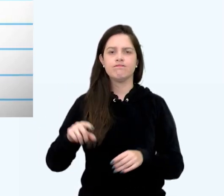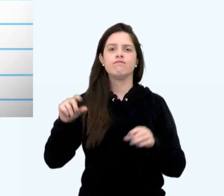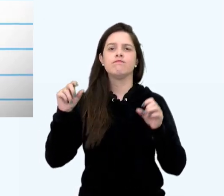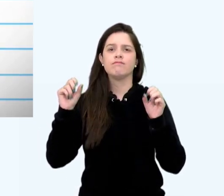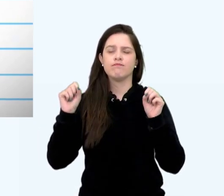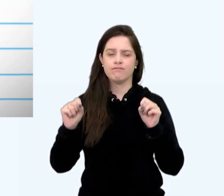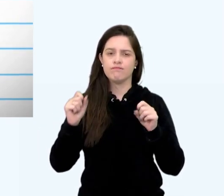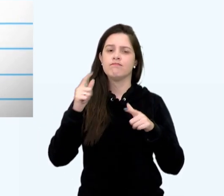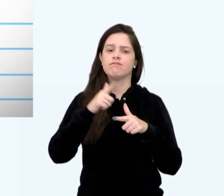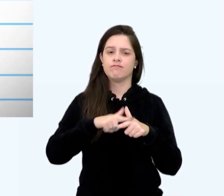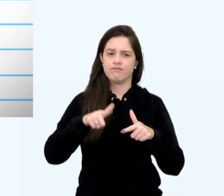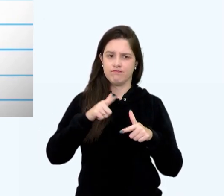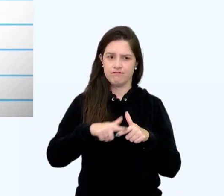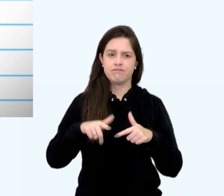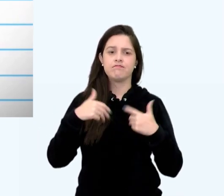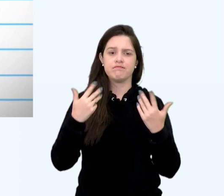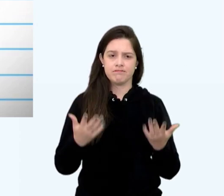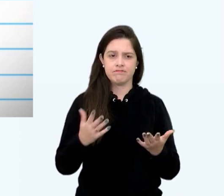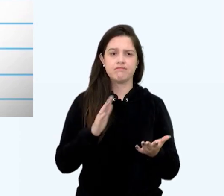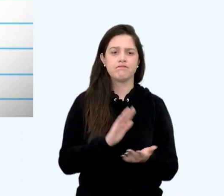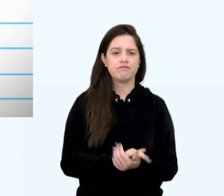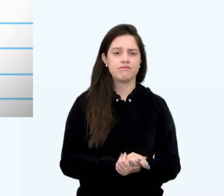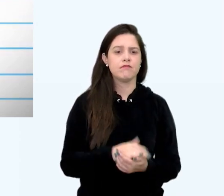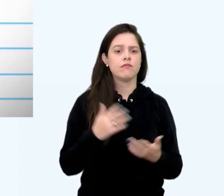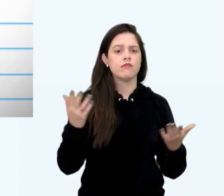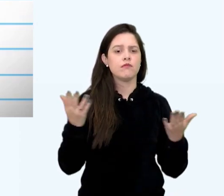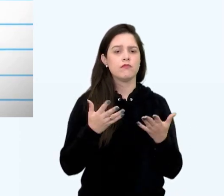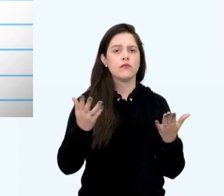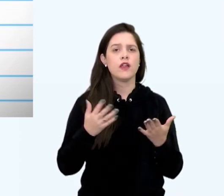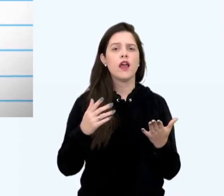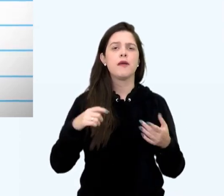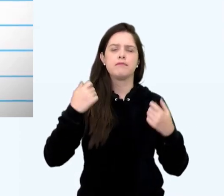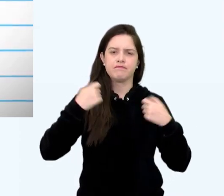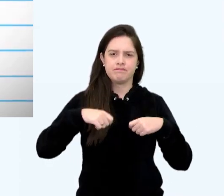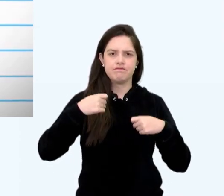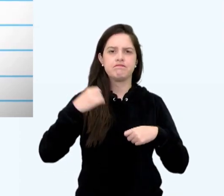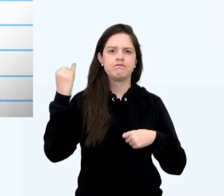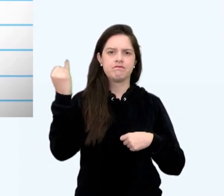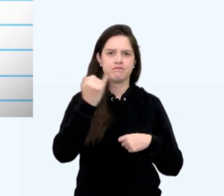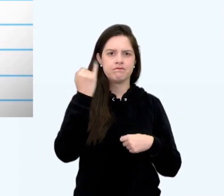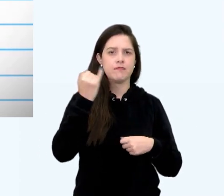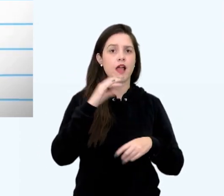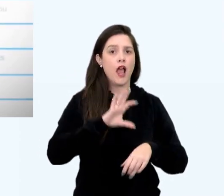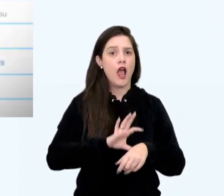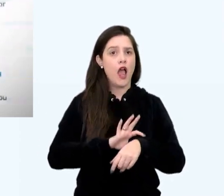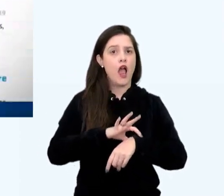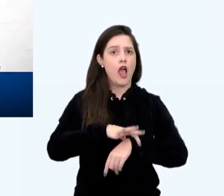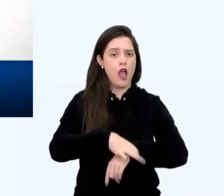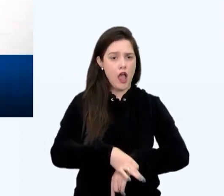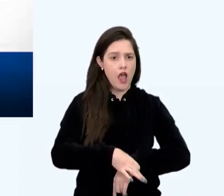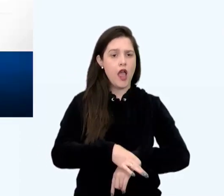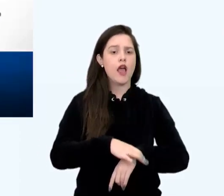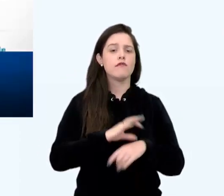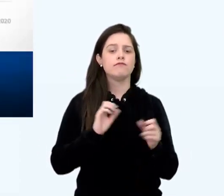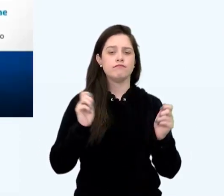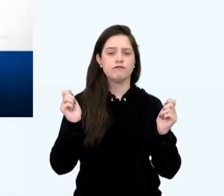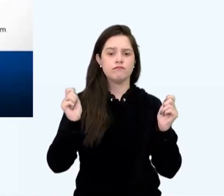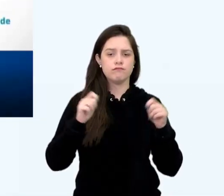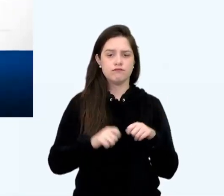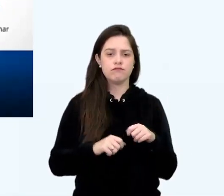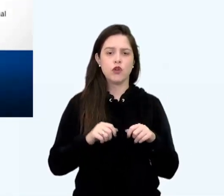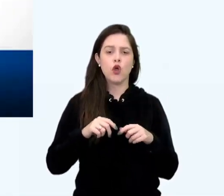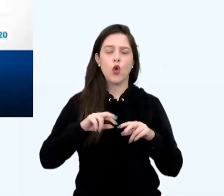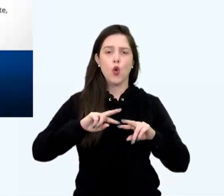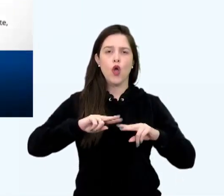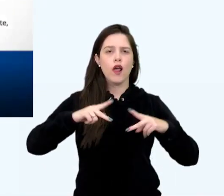de confirmação. Bem, agora que você sabe sobre a importância e a segurança da PNAD contínua, que tal conhecer os